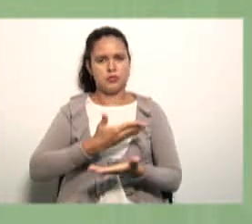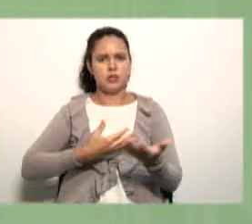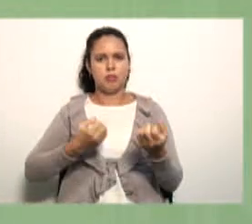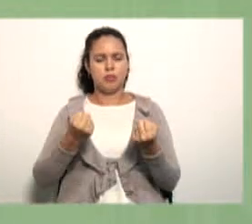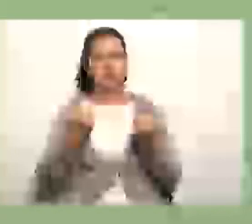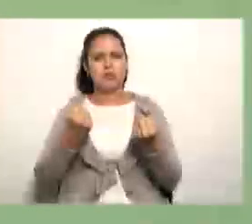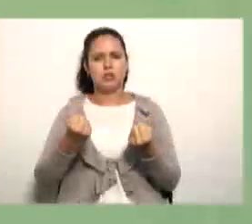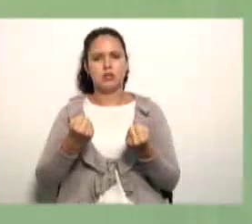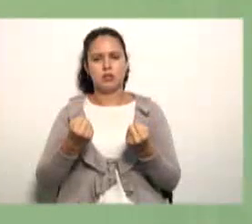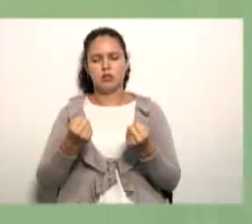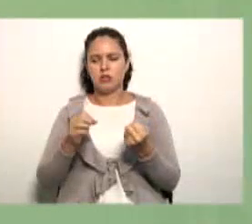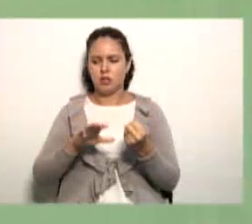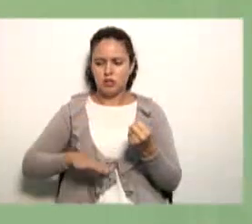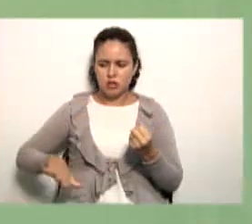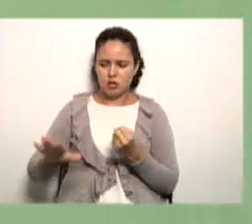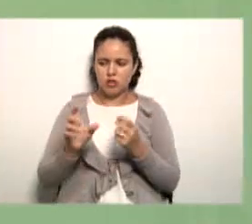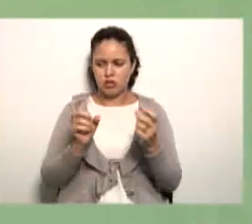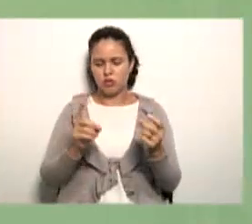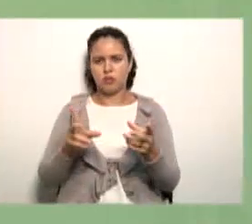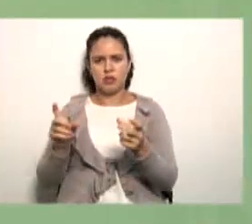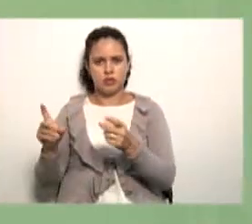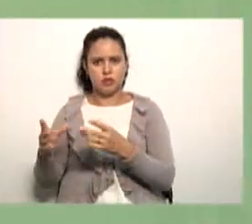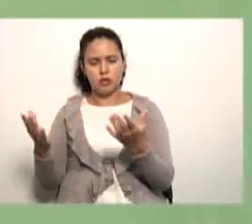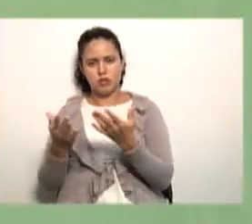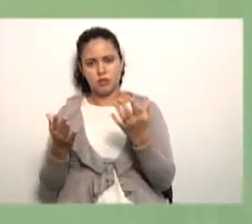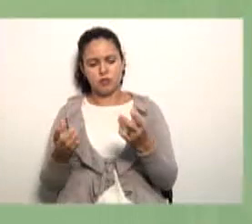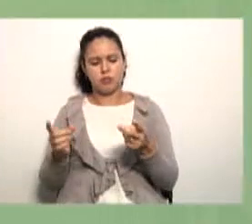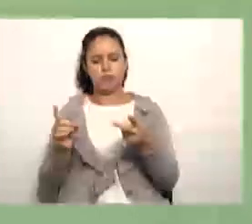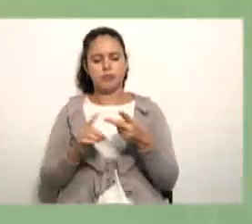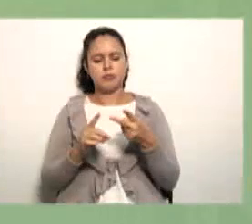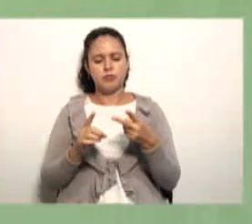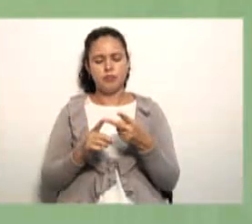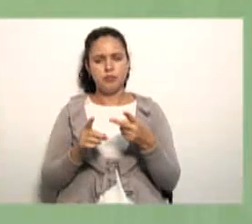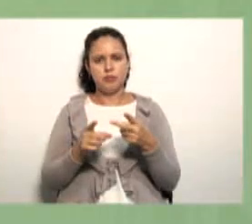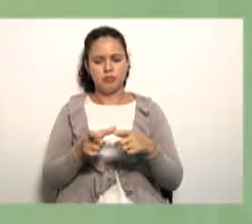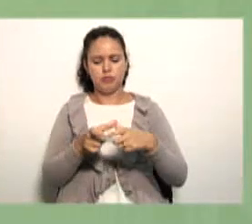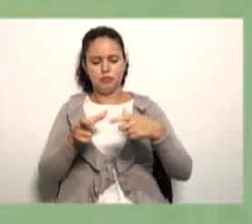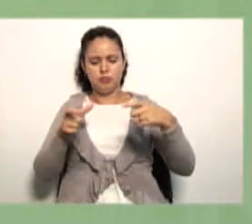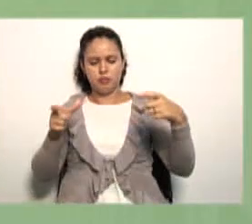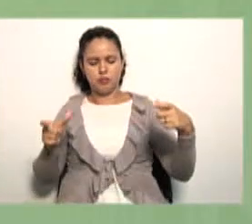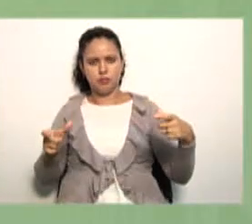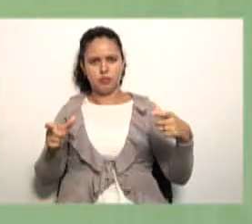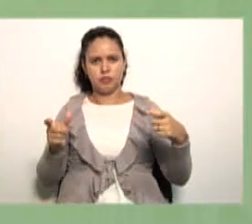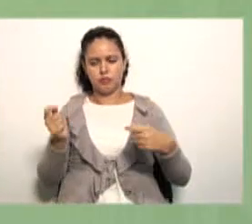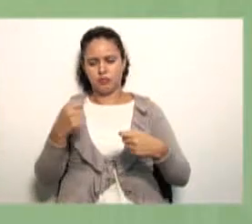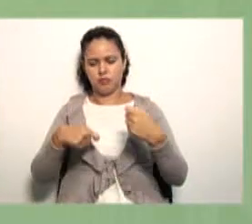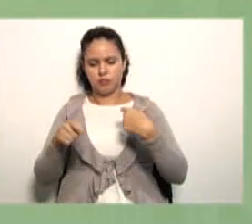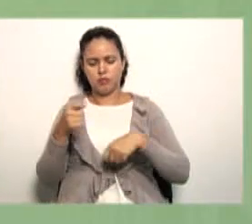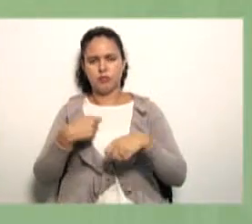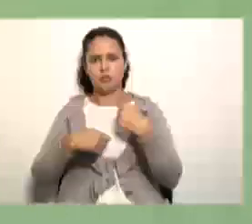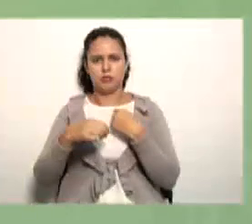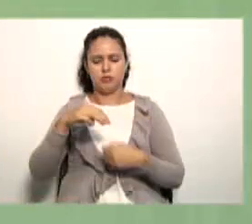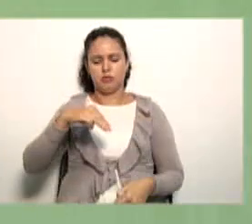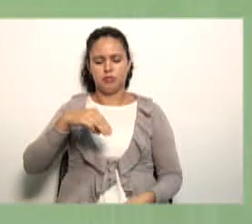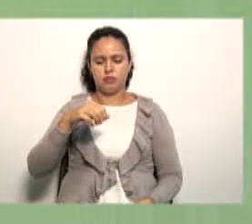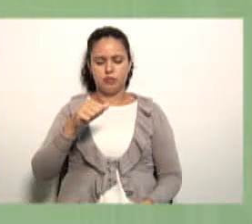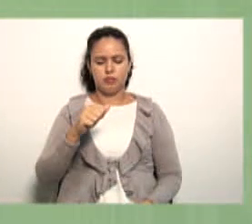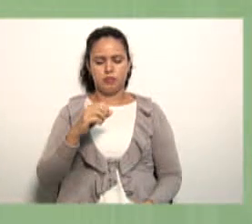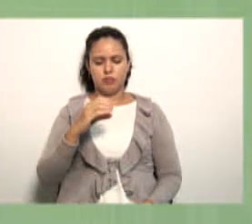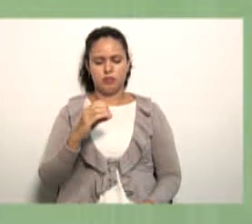mercados. E agora nós vamos falar um pouquinho sobre o que é macroeconomia. A macroeconomia é uma parte da economia que vai estudar o que nós chamamos